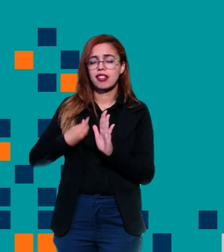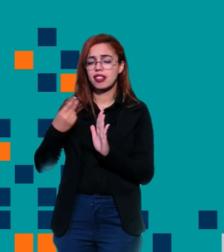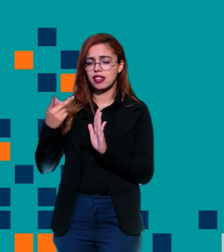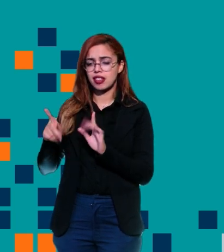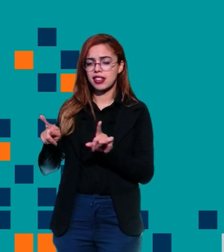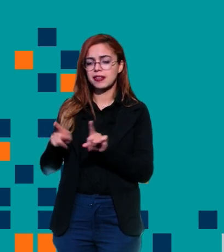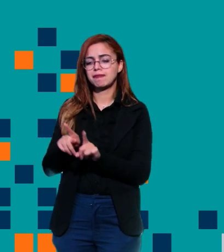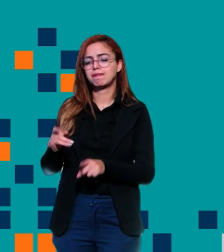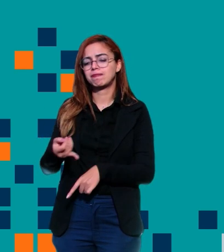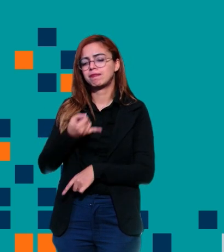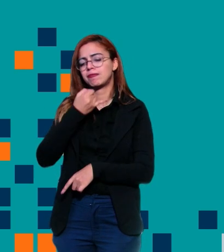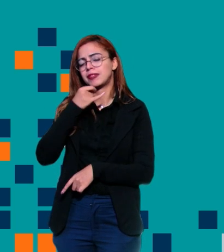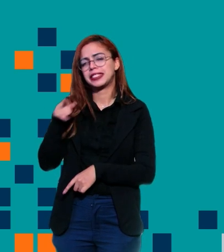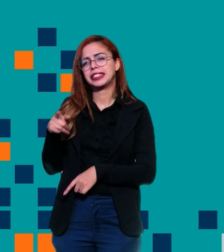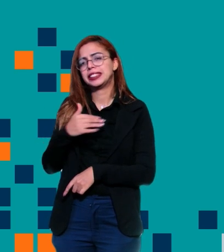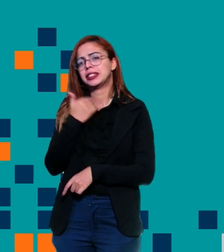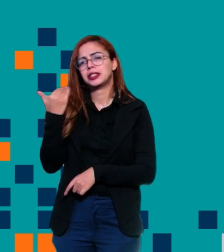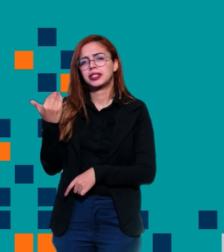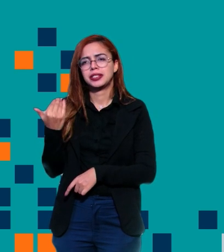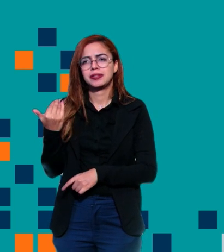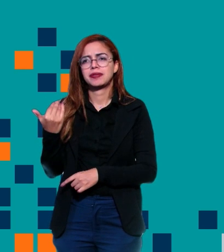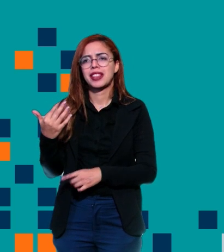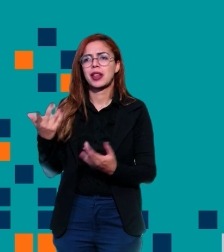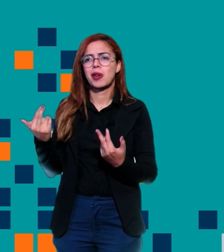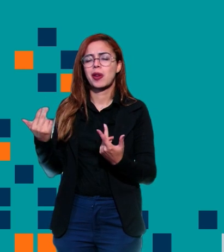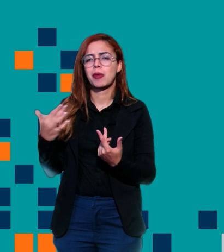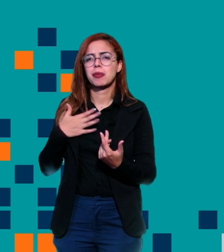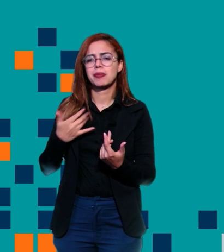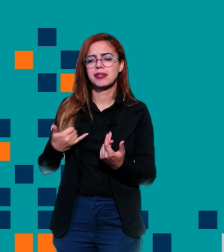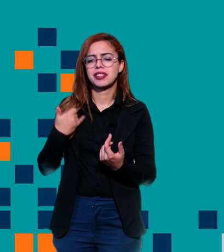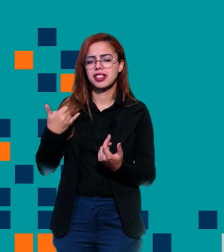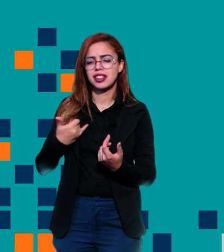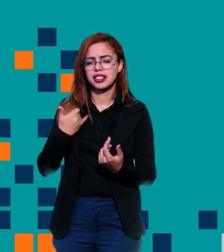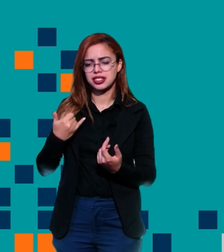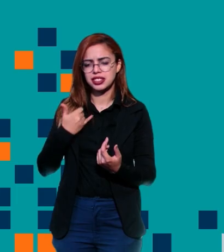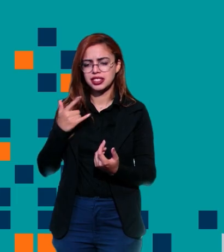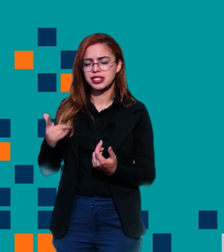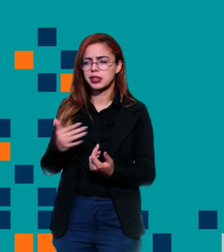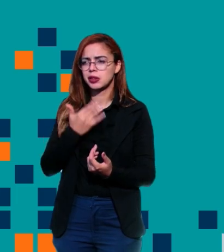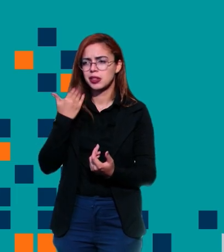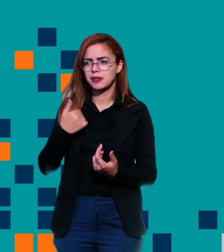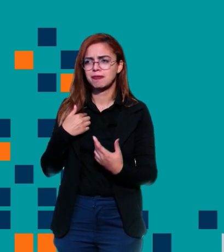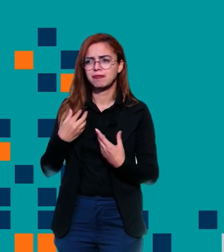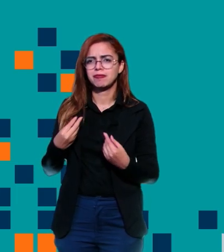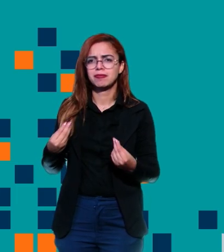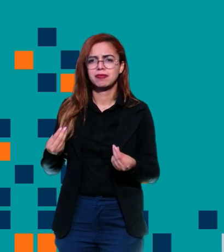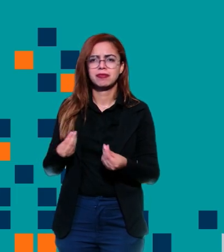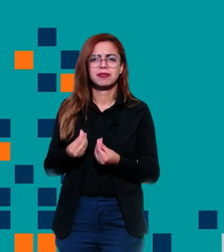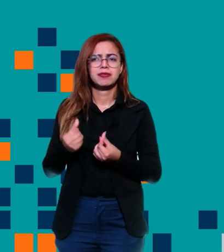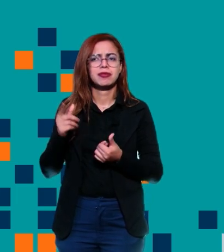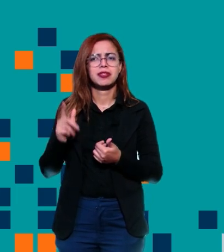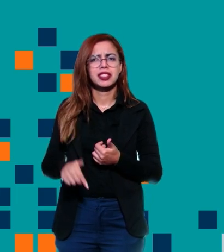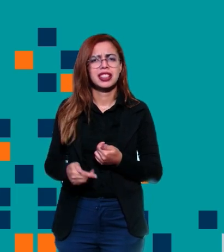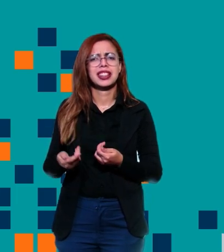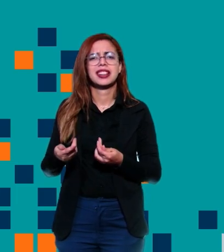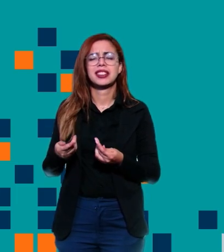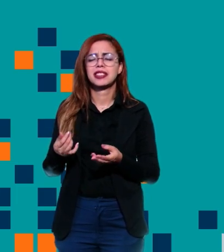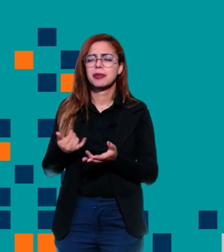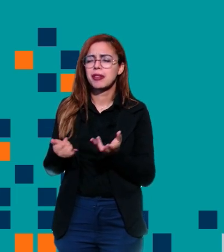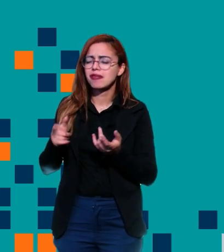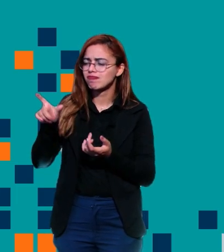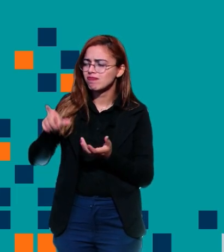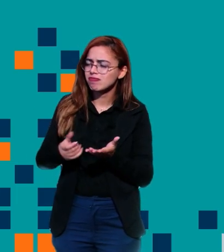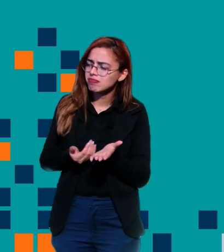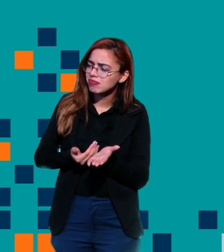e, infelizmente, ele morreu com a idade que eu tenho hoje. Quer dizer, a sensação que eu tinha é que ele estava